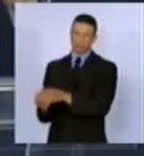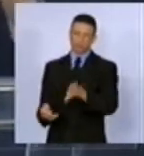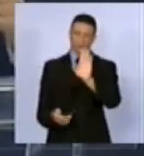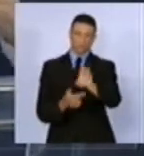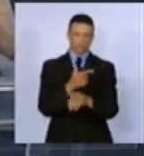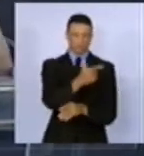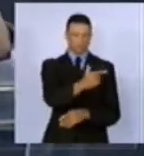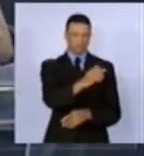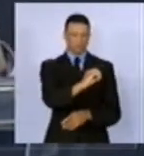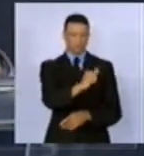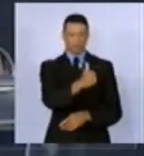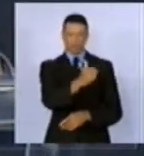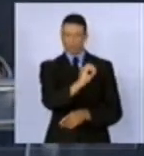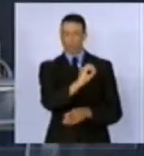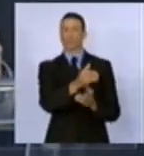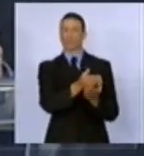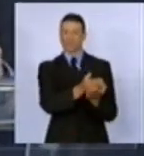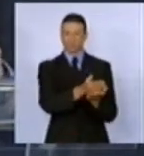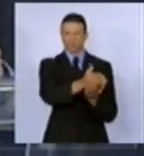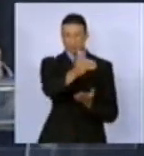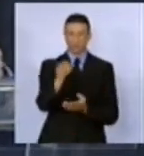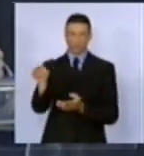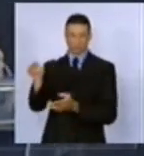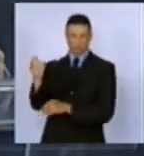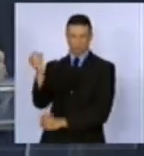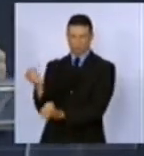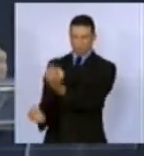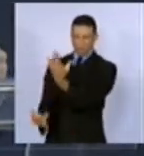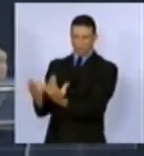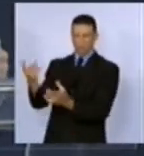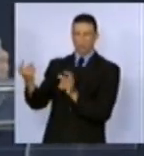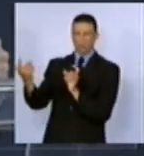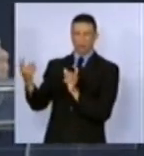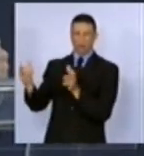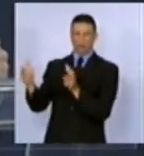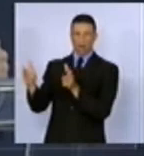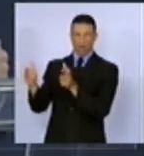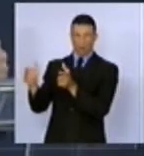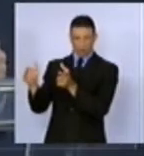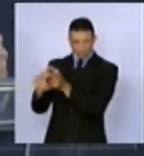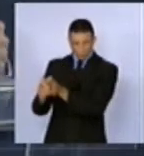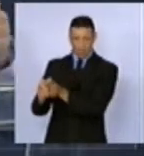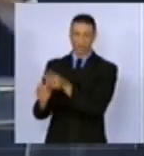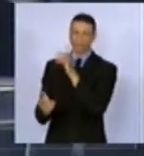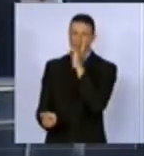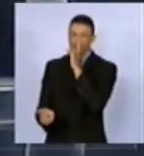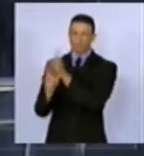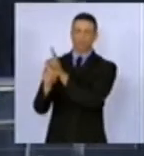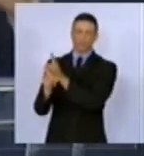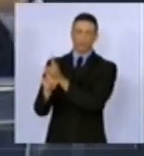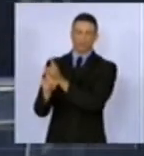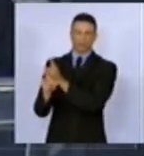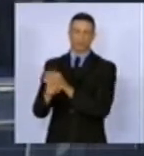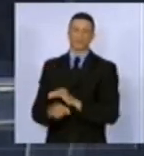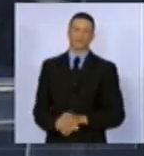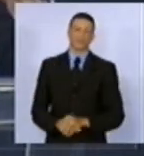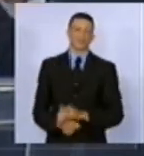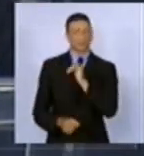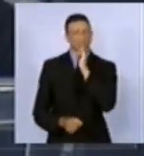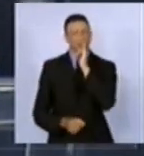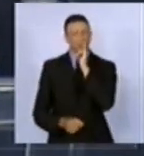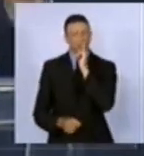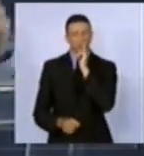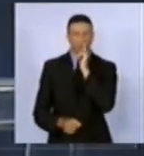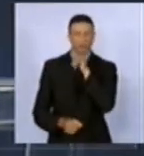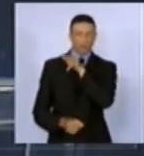2010 a gente vê então uma intensa redução da área de cana queimada e aqui vem alguns exemplos